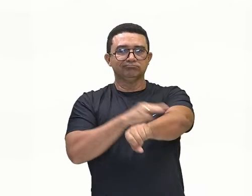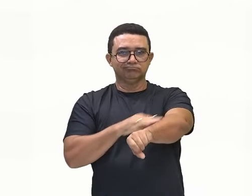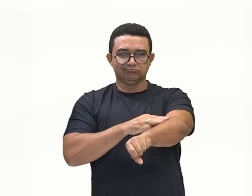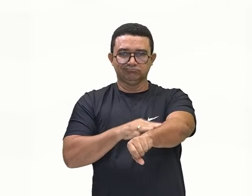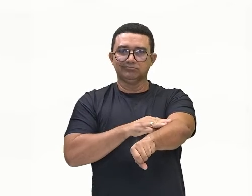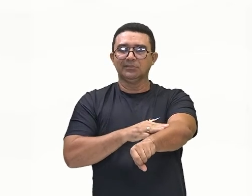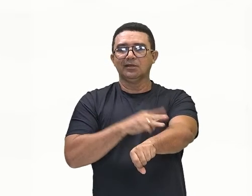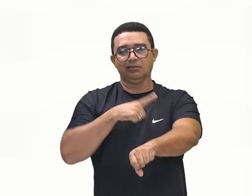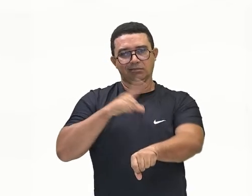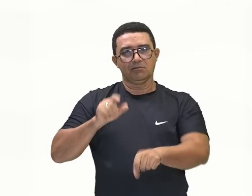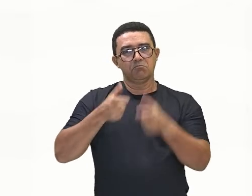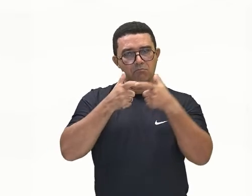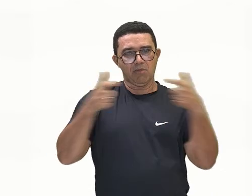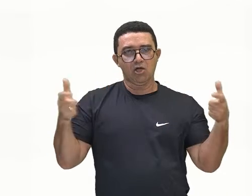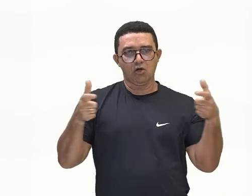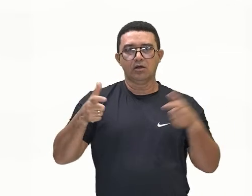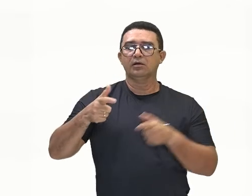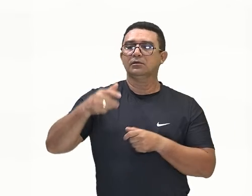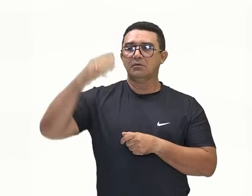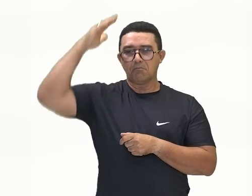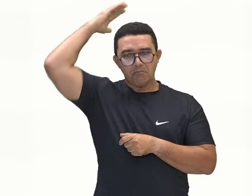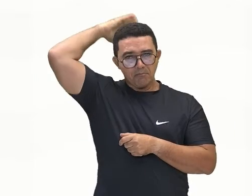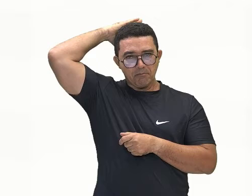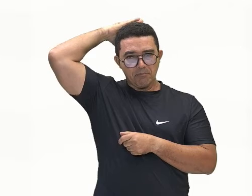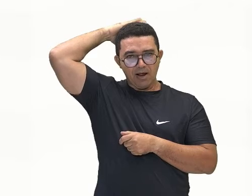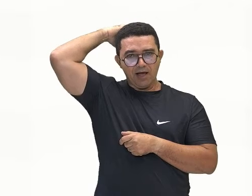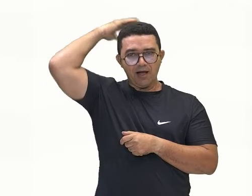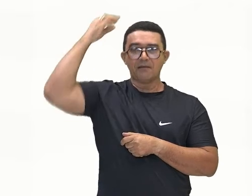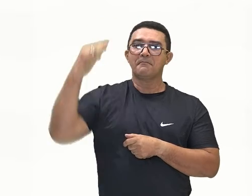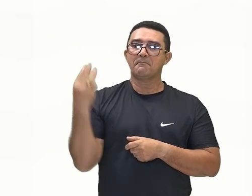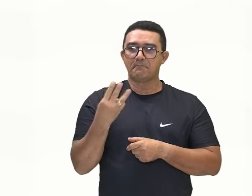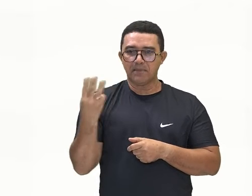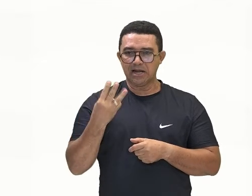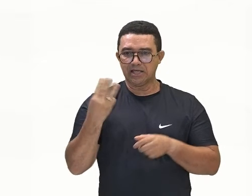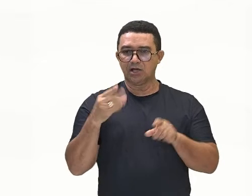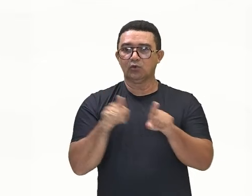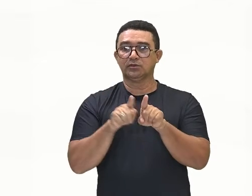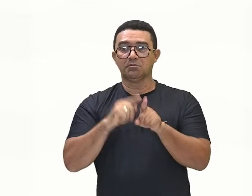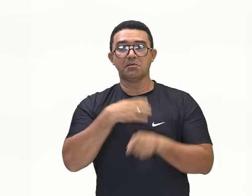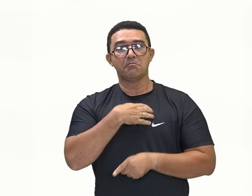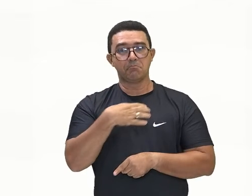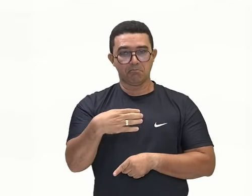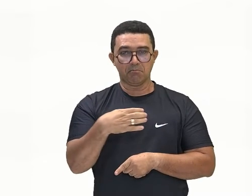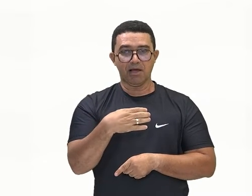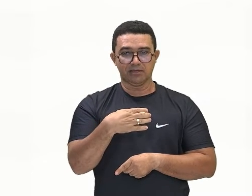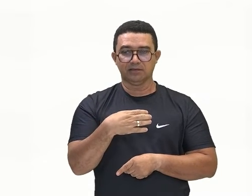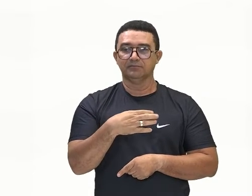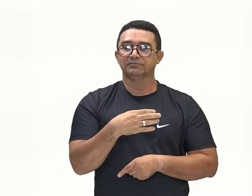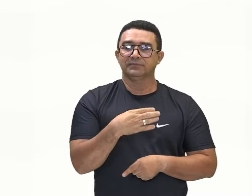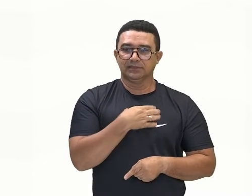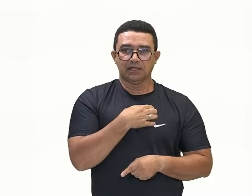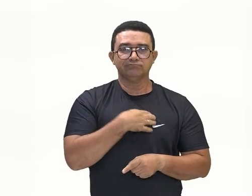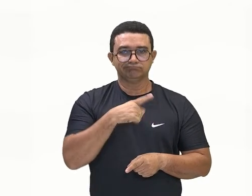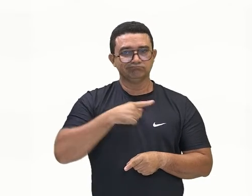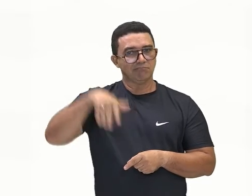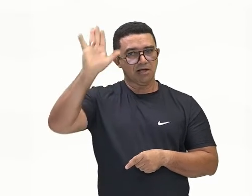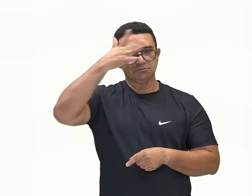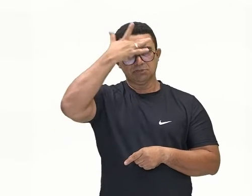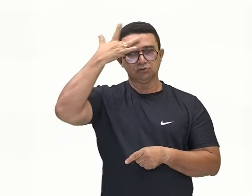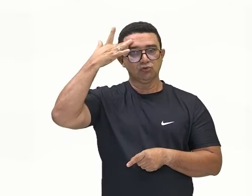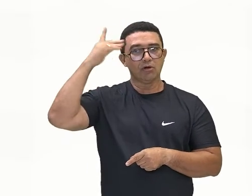dá esse resultado. Pará, Maranhão e Bahia são os estados que mais vão concentrar a população preta. E a gente verifica aqui,